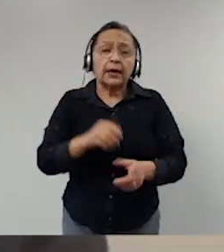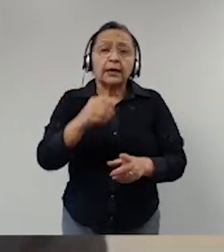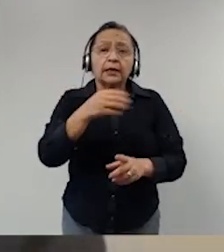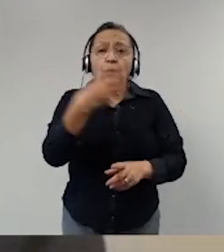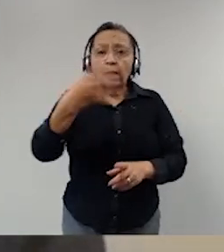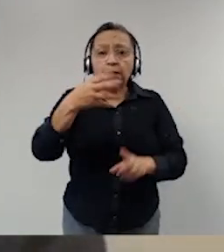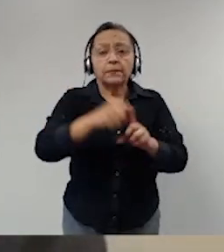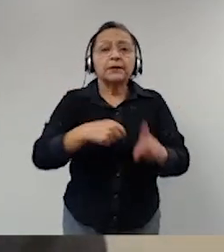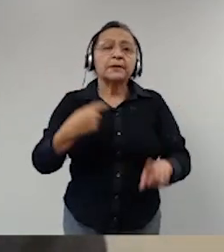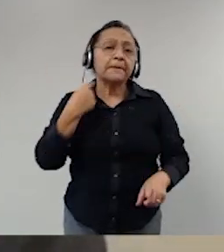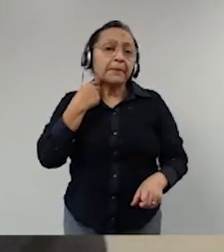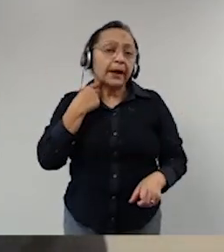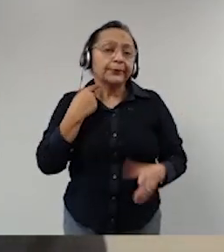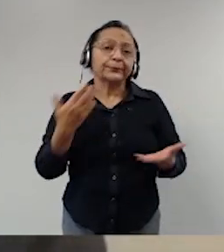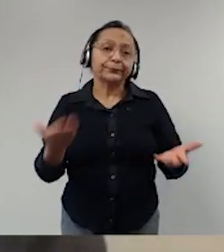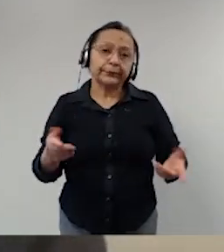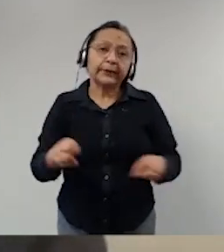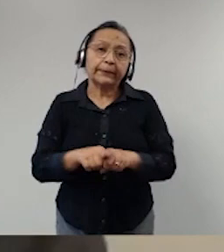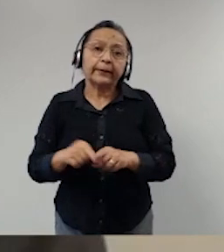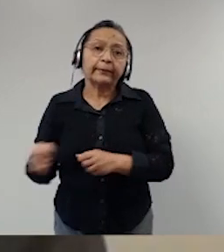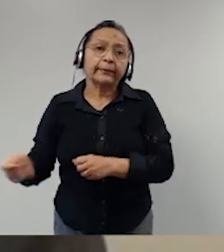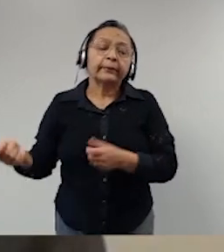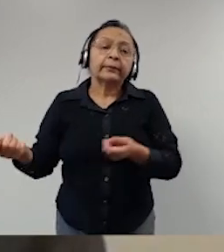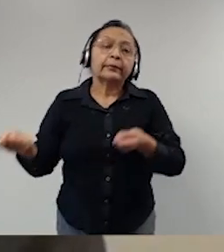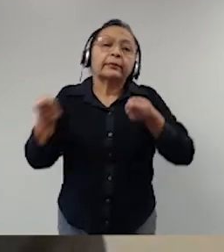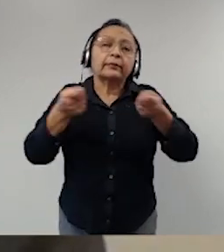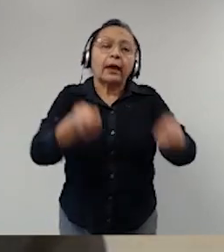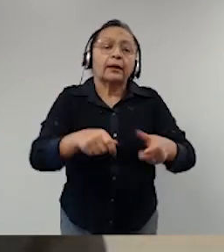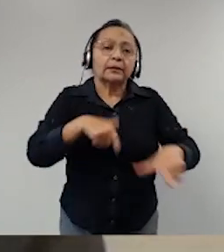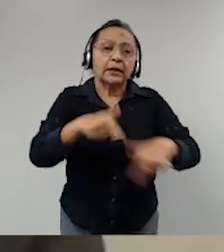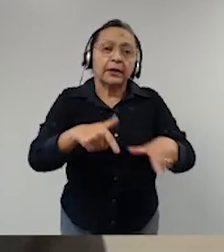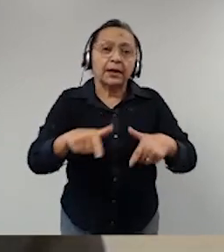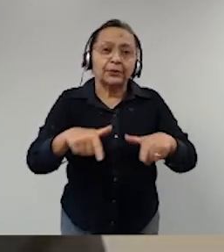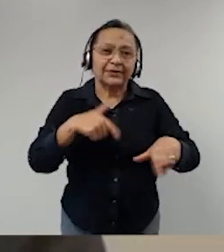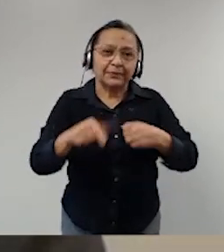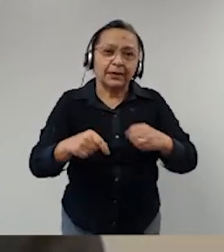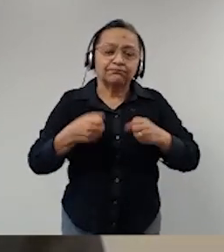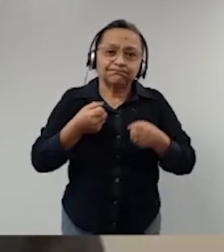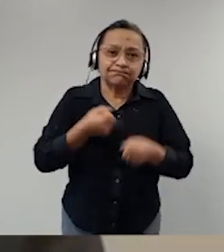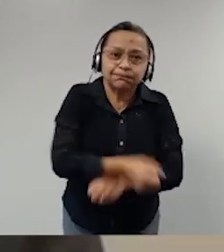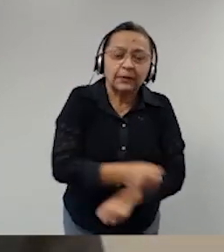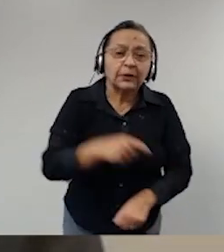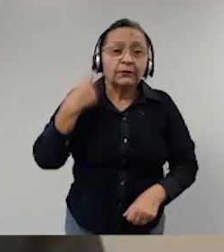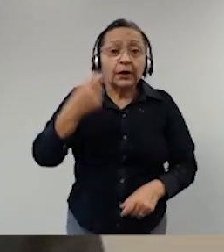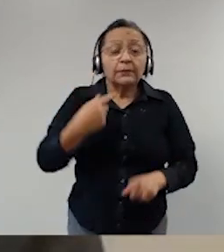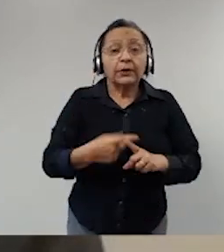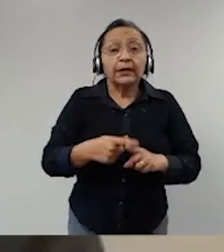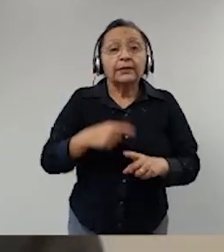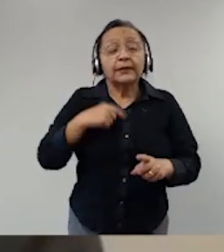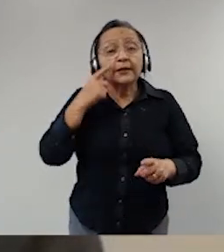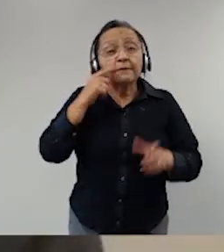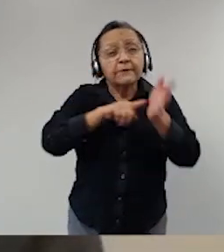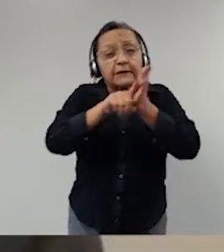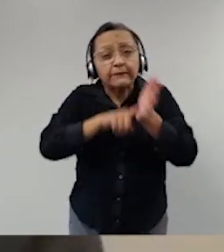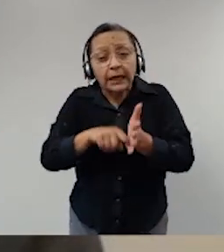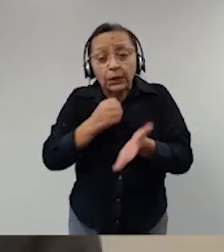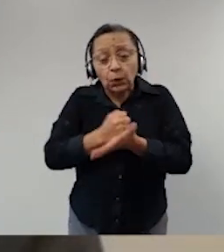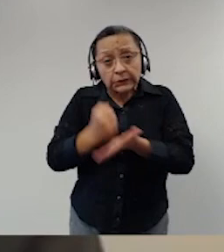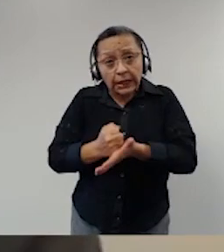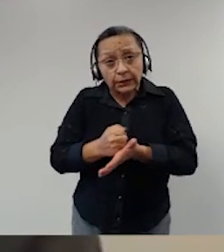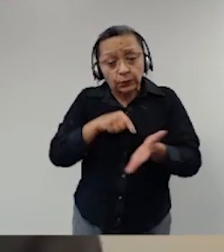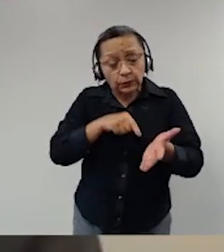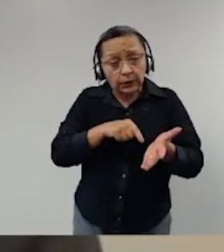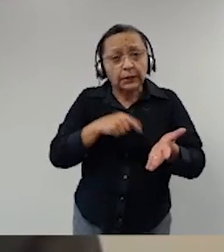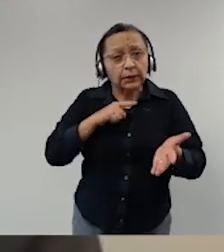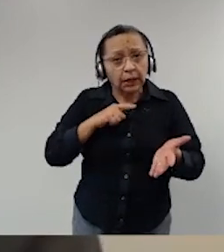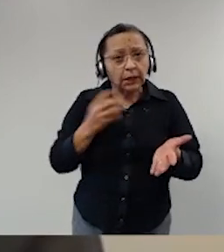também trabalho para os advogados. Tem essa notícia boa, porque é um ponto que já se discute em toda a Europa, porque tem eficácia nos contratos, obviamente tem